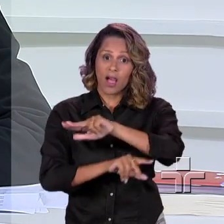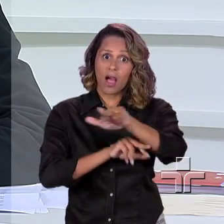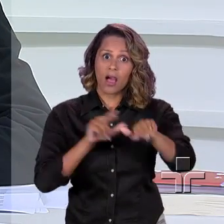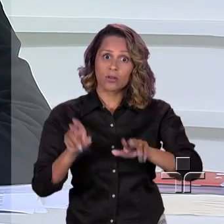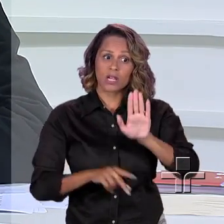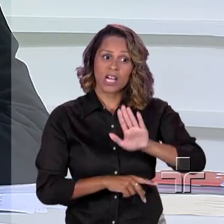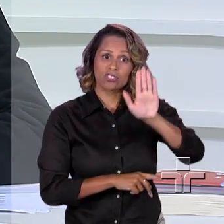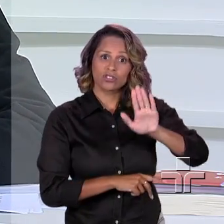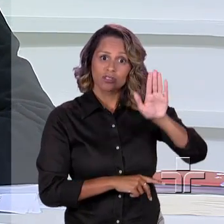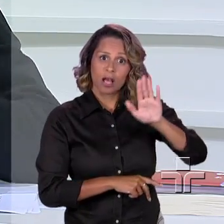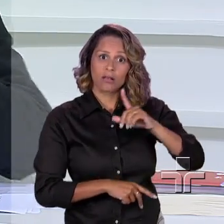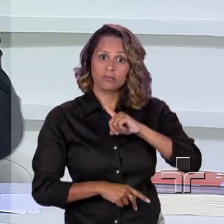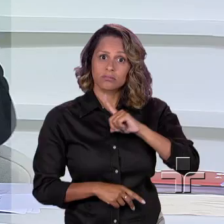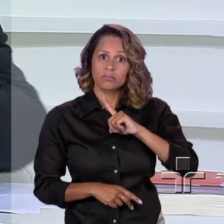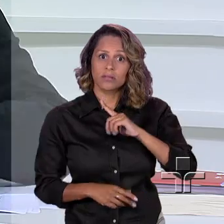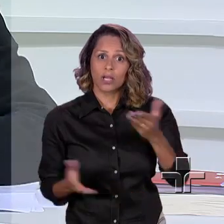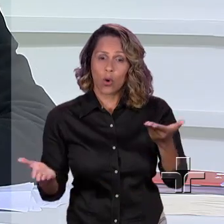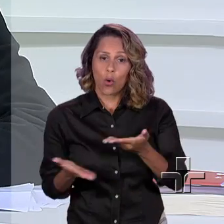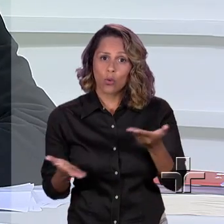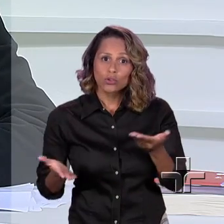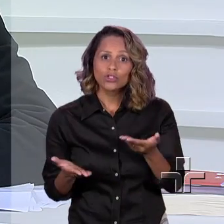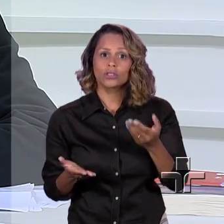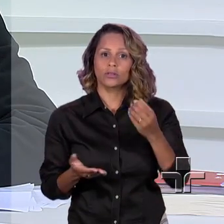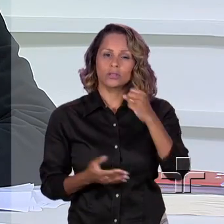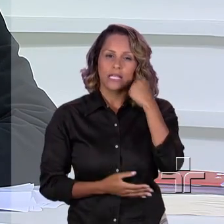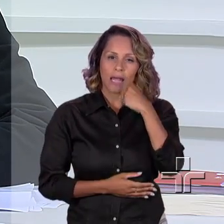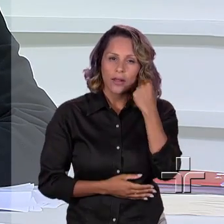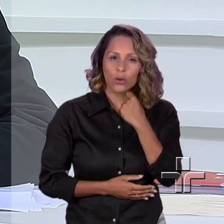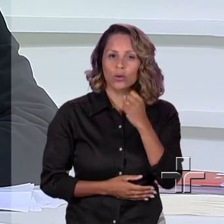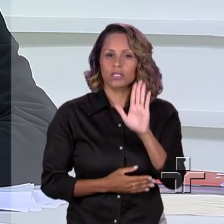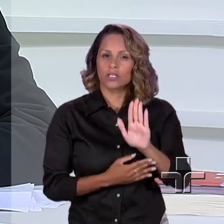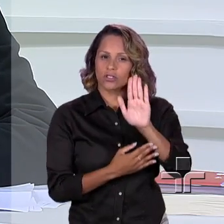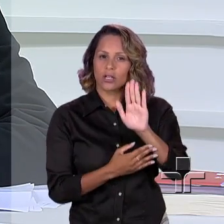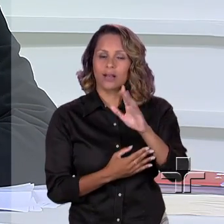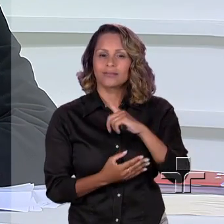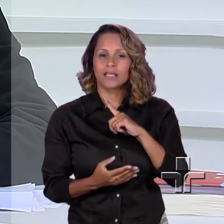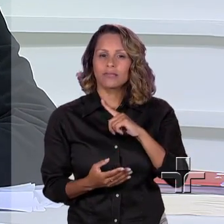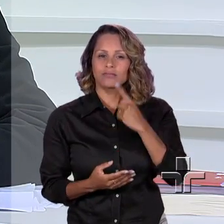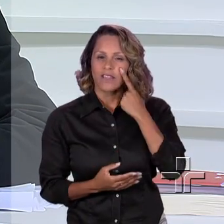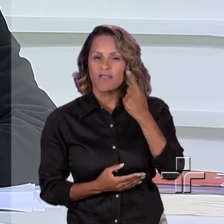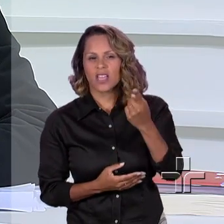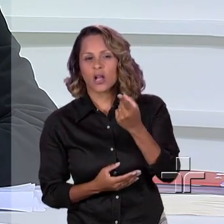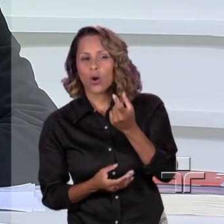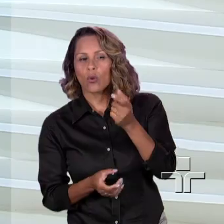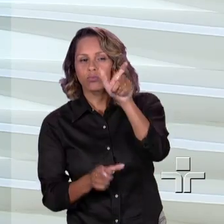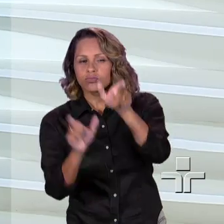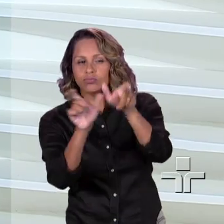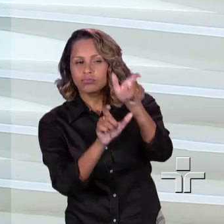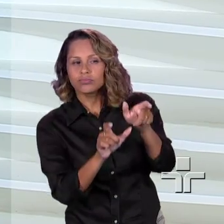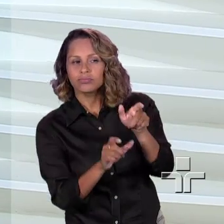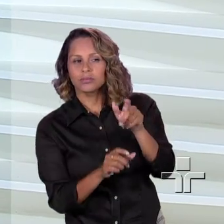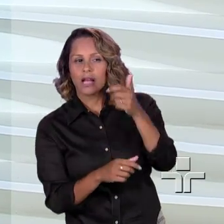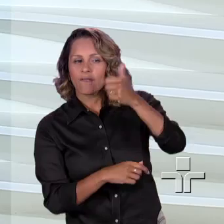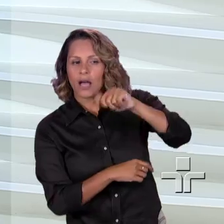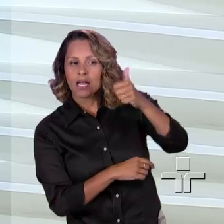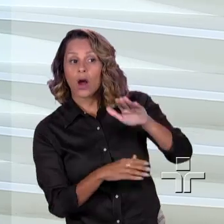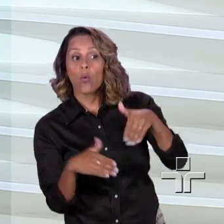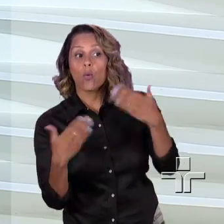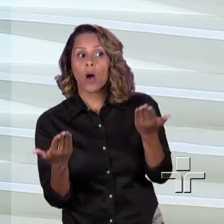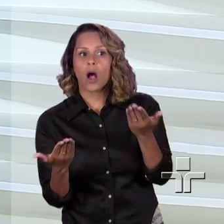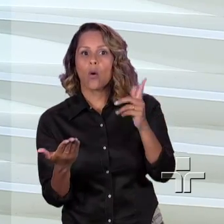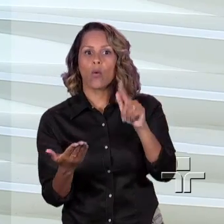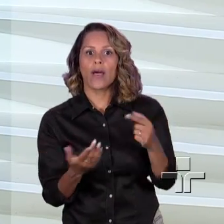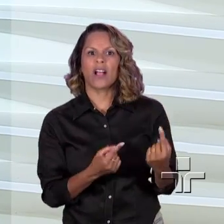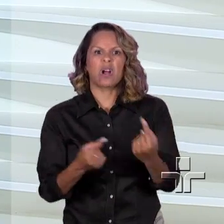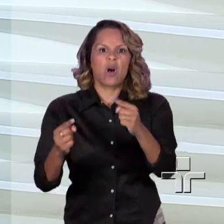qual que você acharia o mais friendly na questão homossexual? Se você já analisou isso? Não, analisei. Então, como